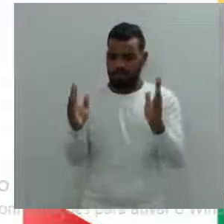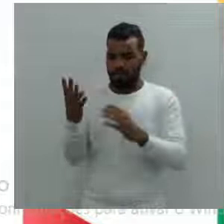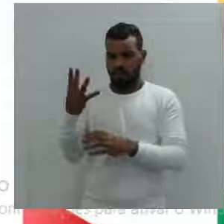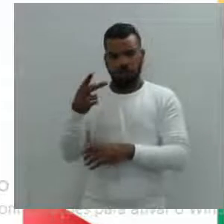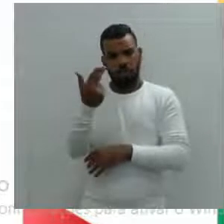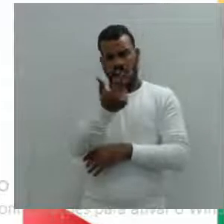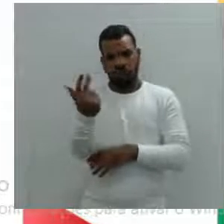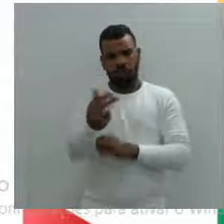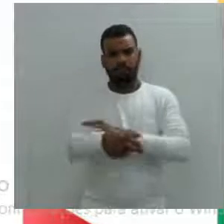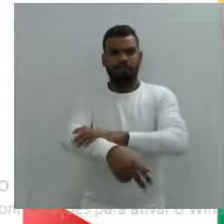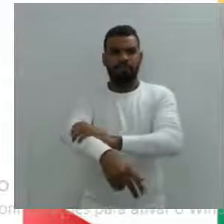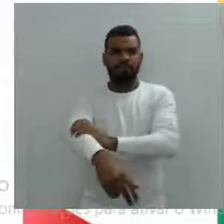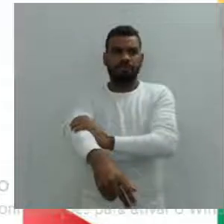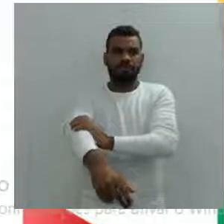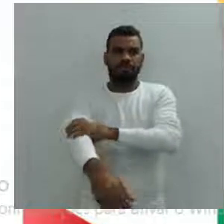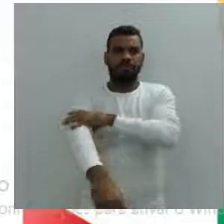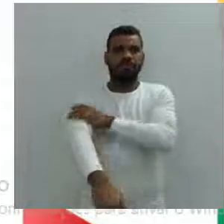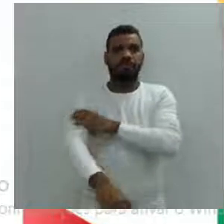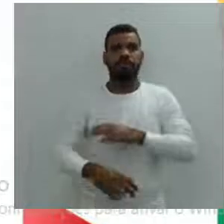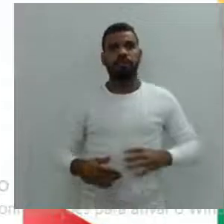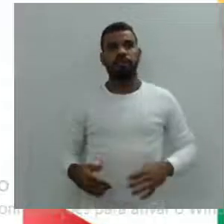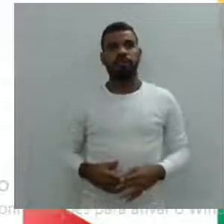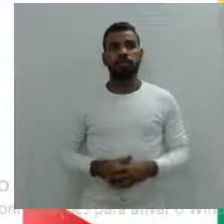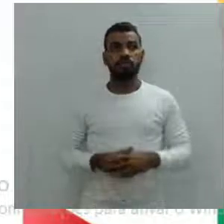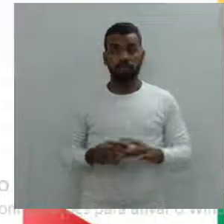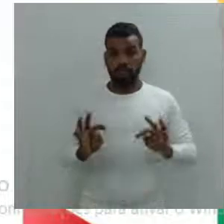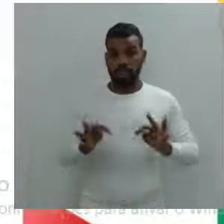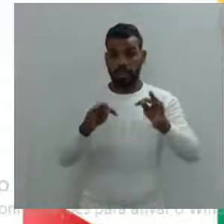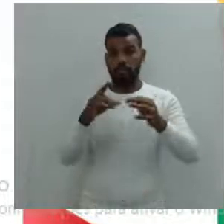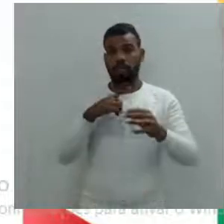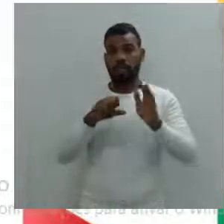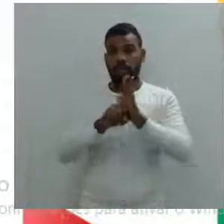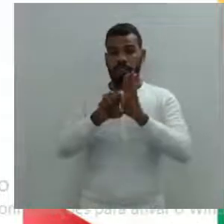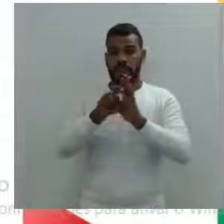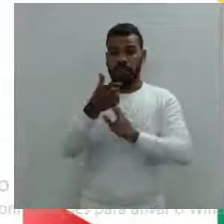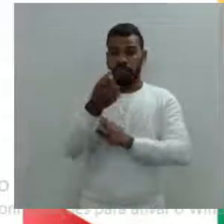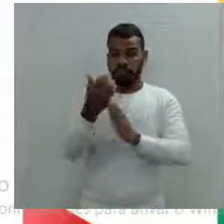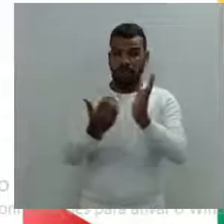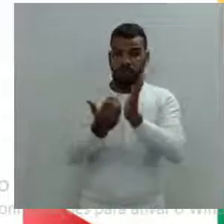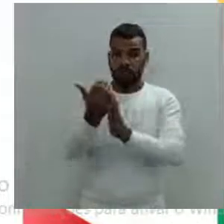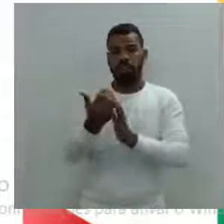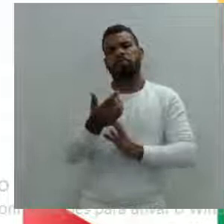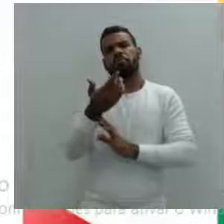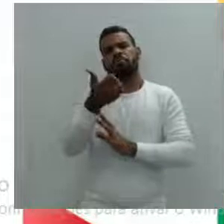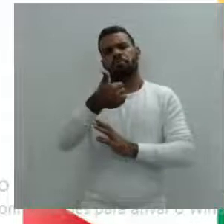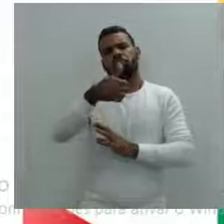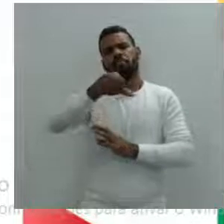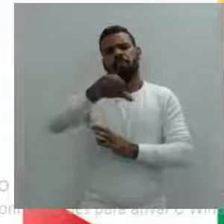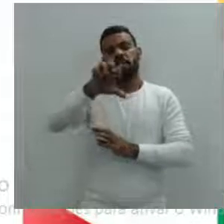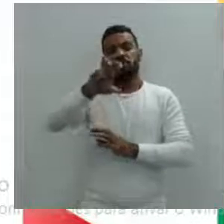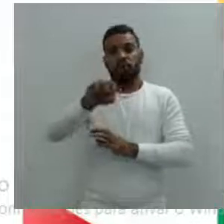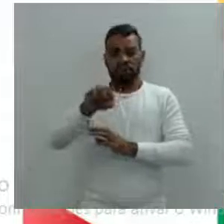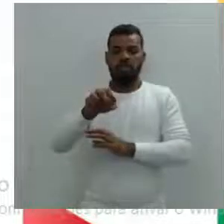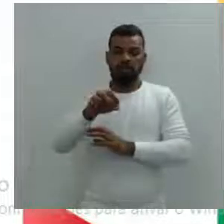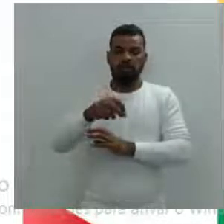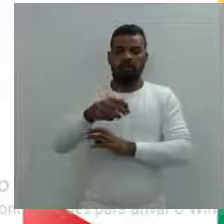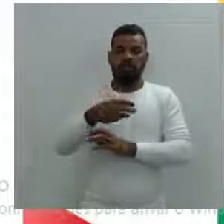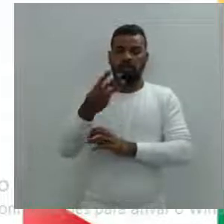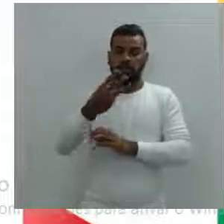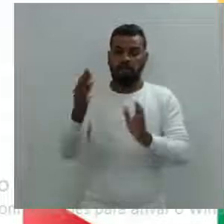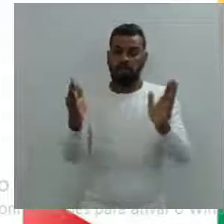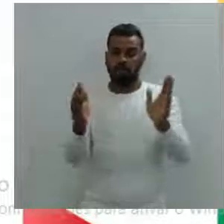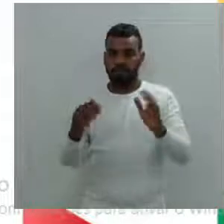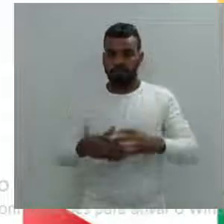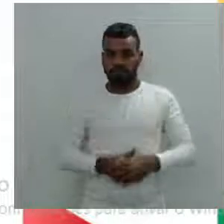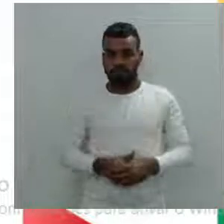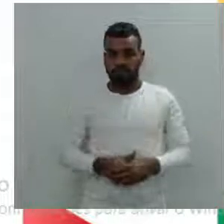culminante do desenvolvimento industrial em termos de tecnologia teve início em meados do século XX, por volta de 1950, que é a terceira fase,